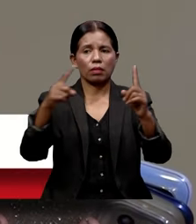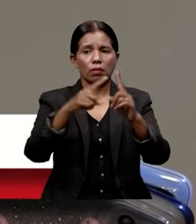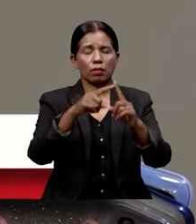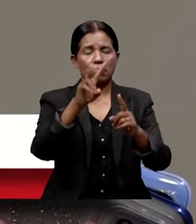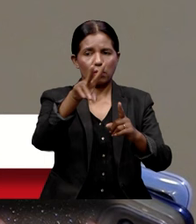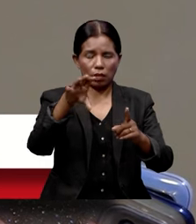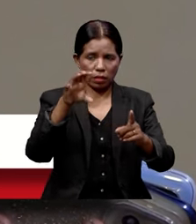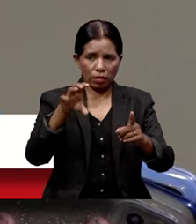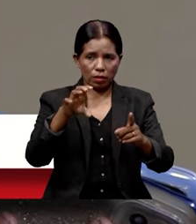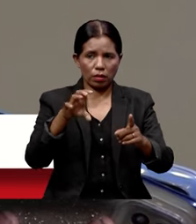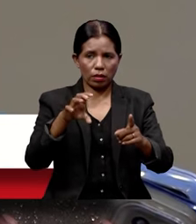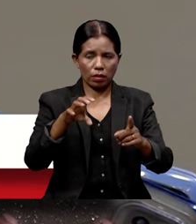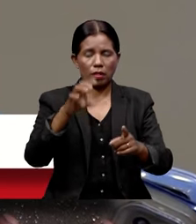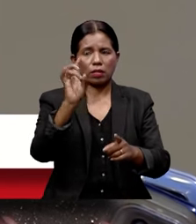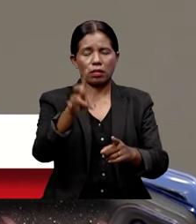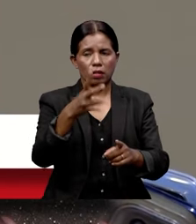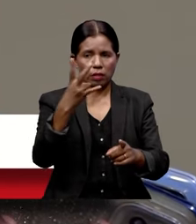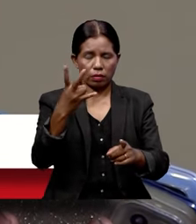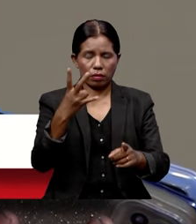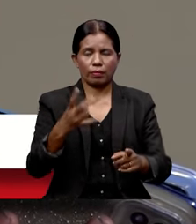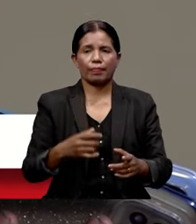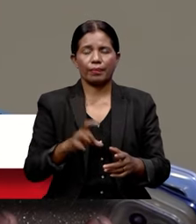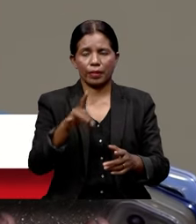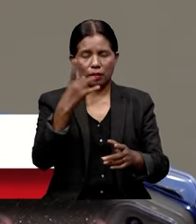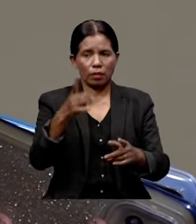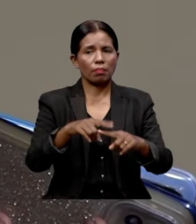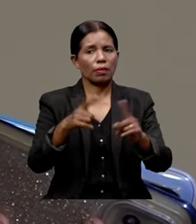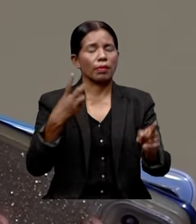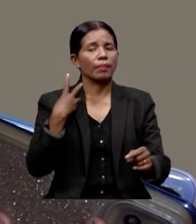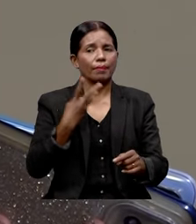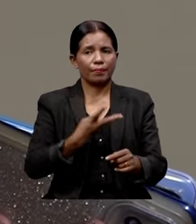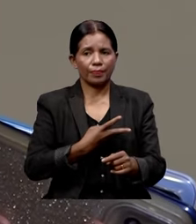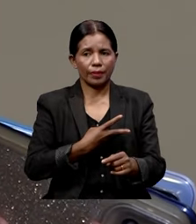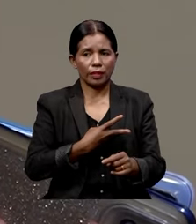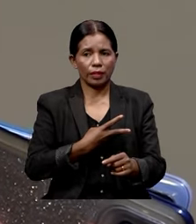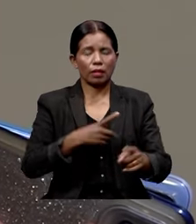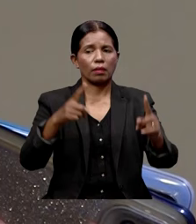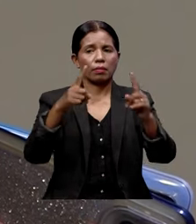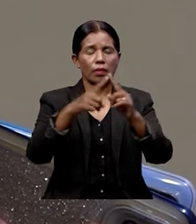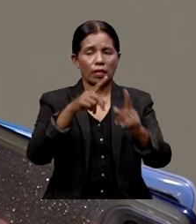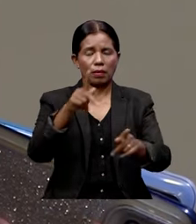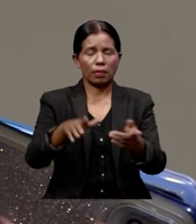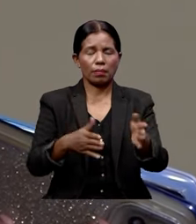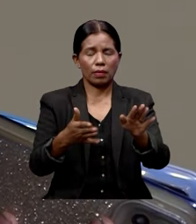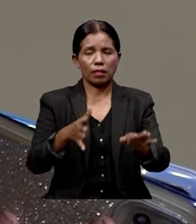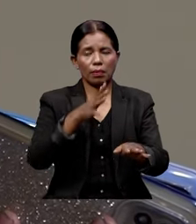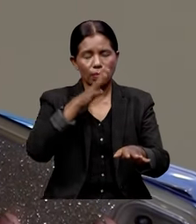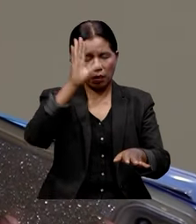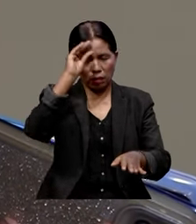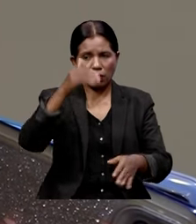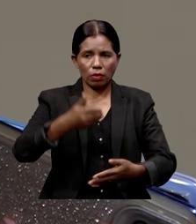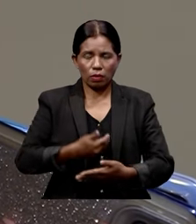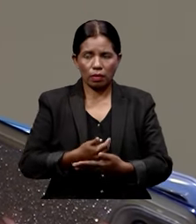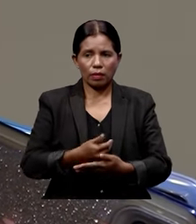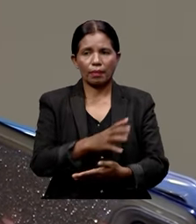200 200 dija oito. Maybe ita nia ne ba iha tasa mortalidade ba inandet. No mos